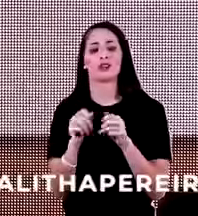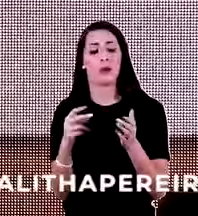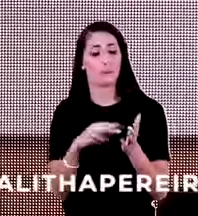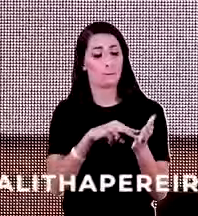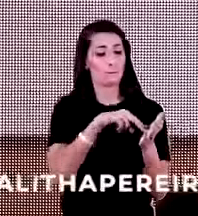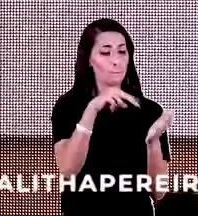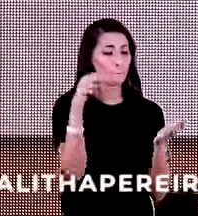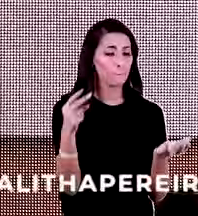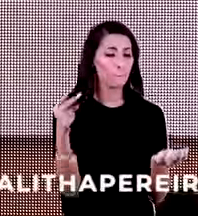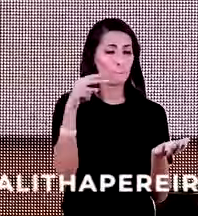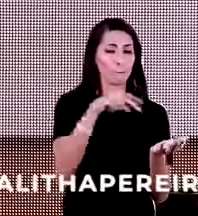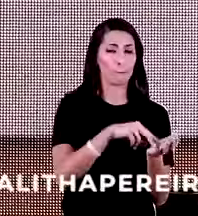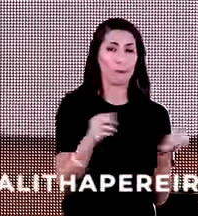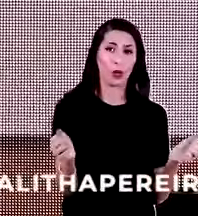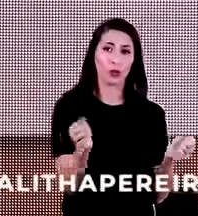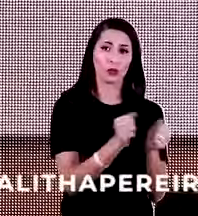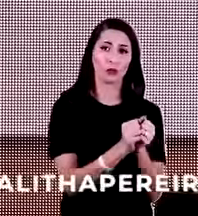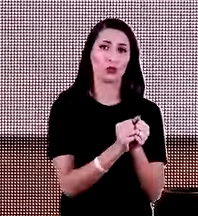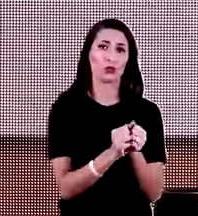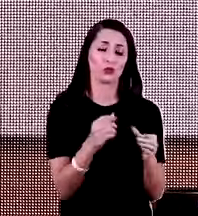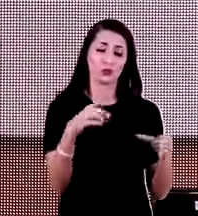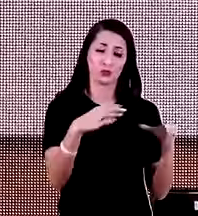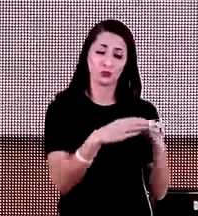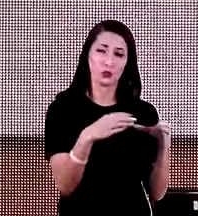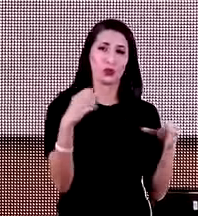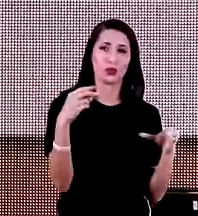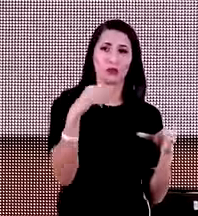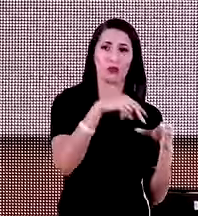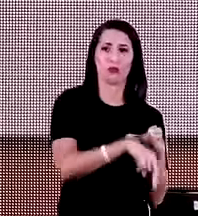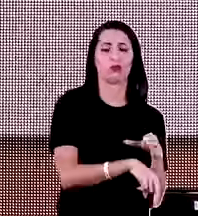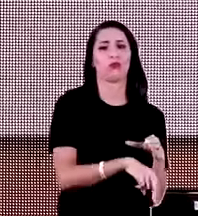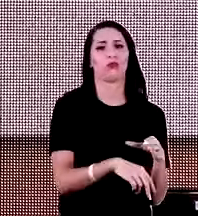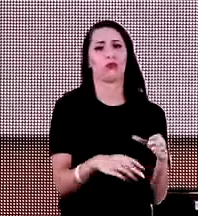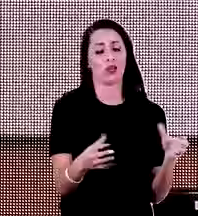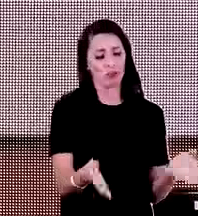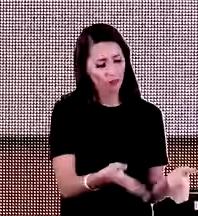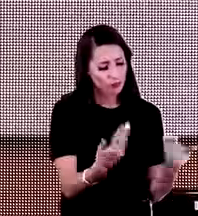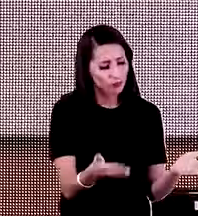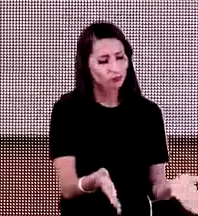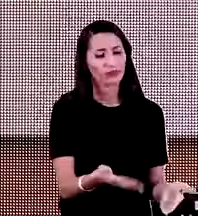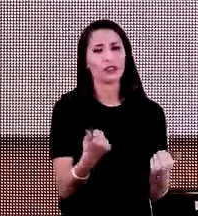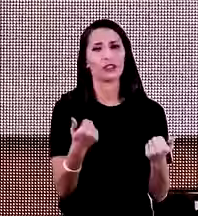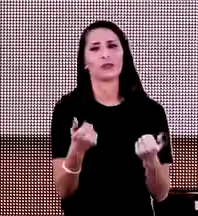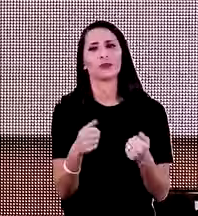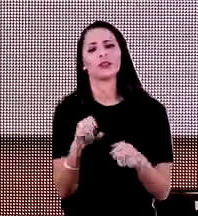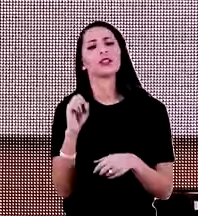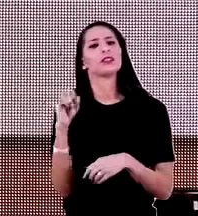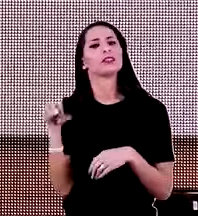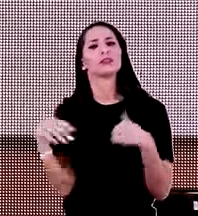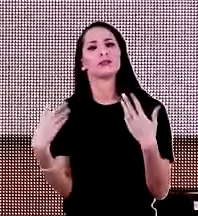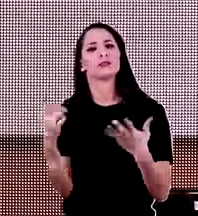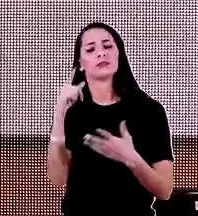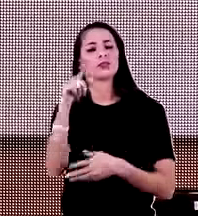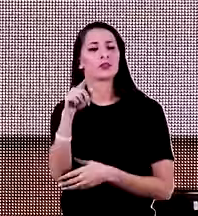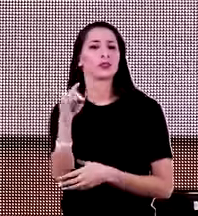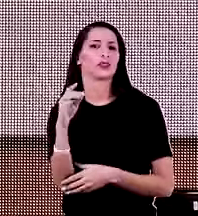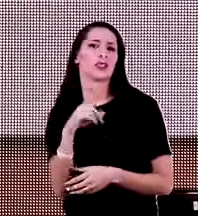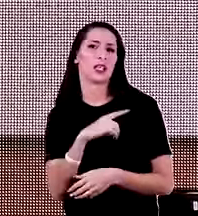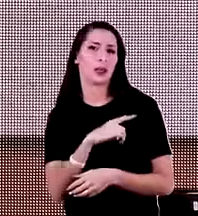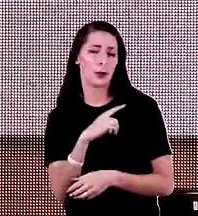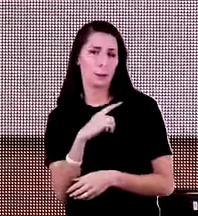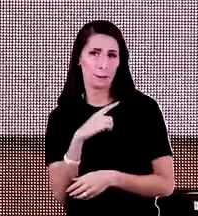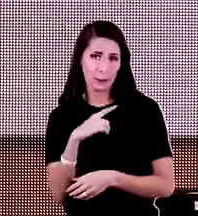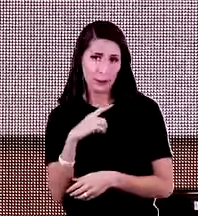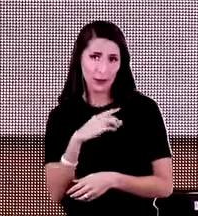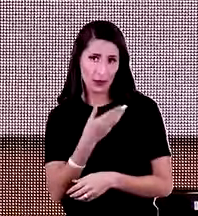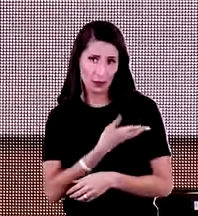for preciso. Será que você é a amiga que fala e faz o que é preciso? Que pula no buraco para ajudar a sair? Ninguém deu um